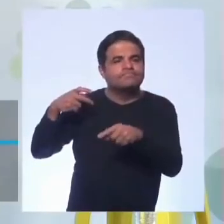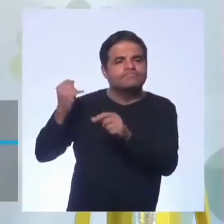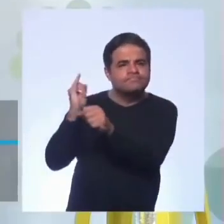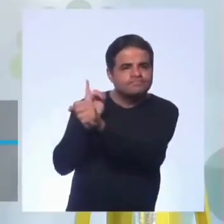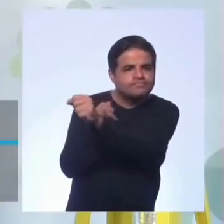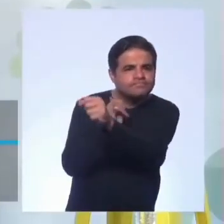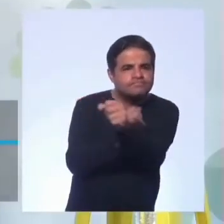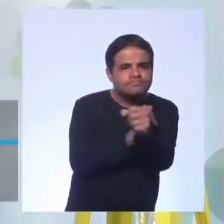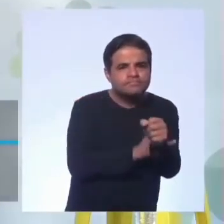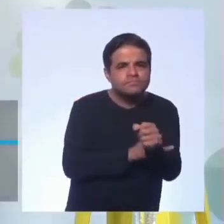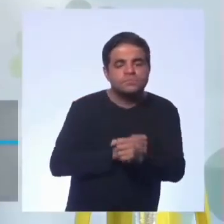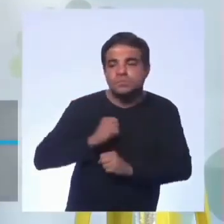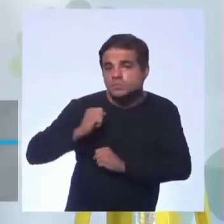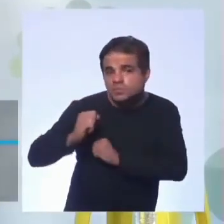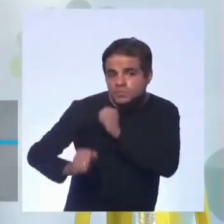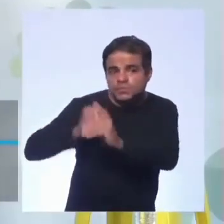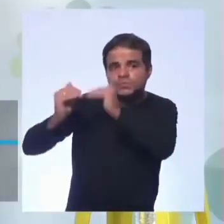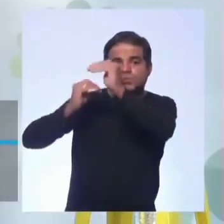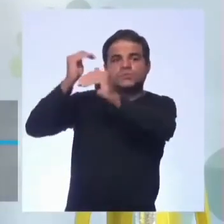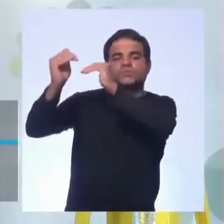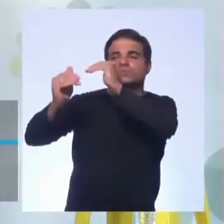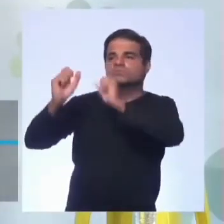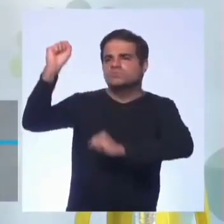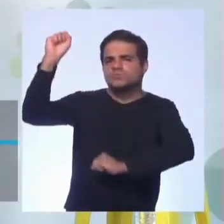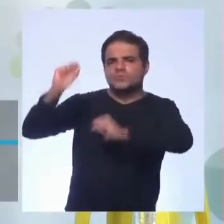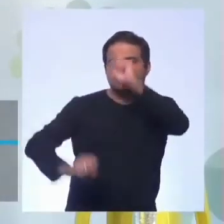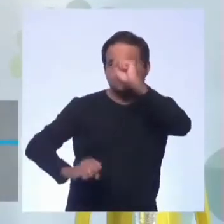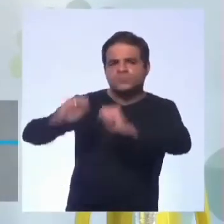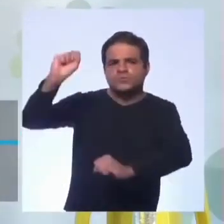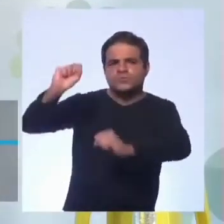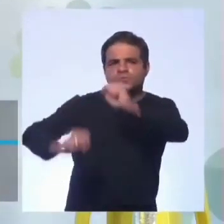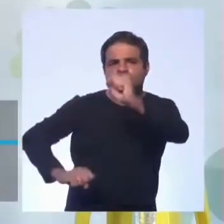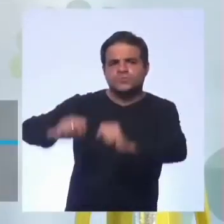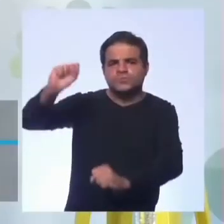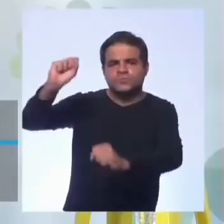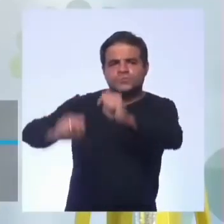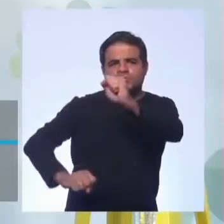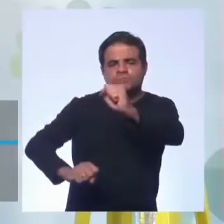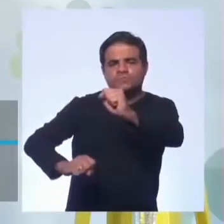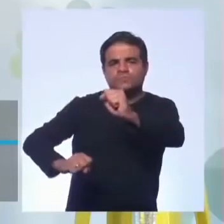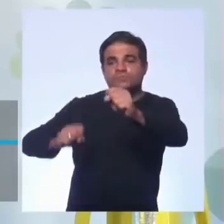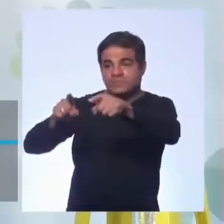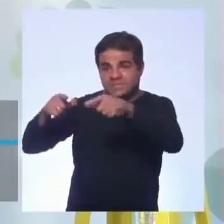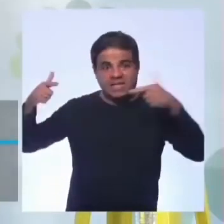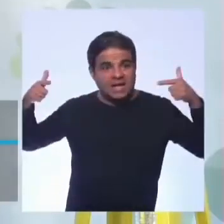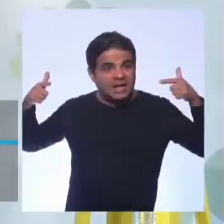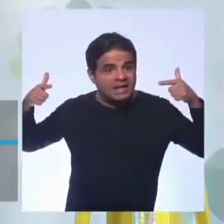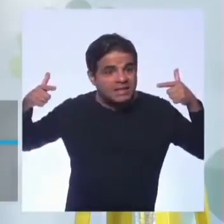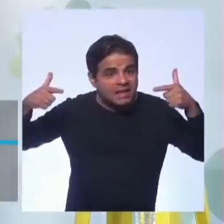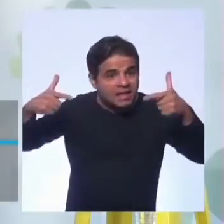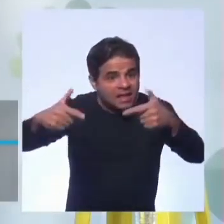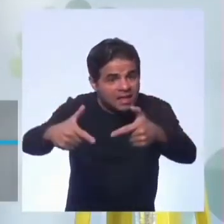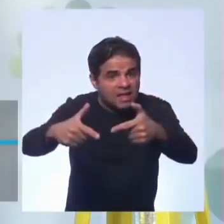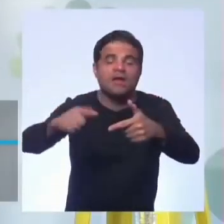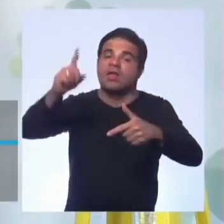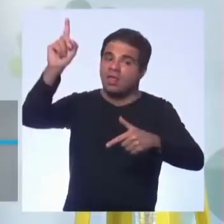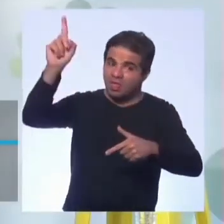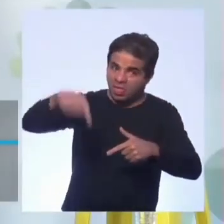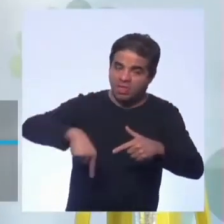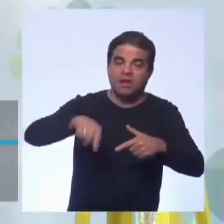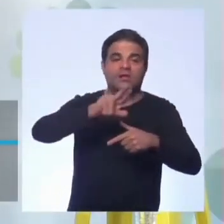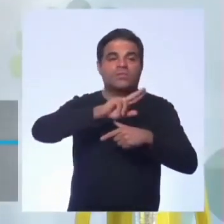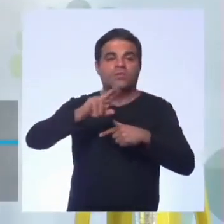minérios para o crescimento industrial. E essa guerra é chamada aí de Guerra